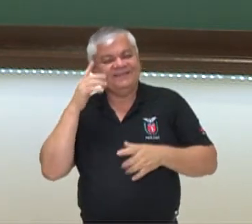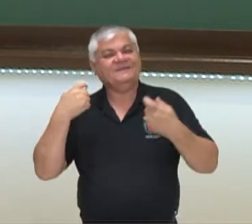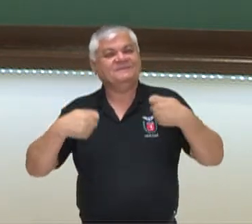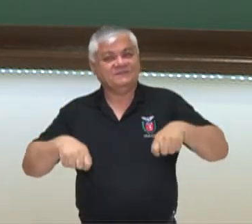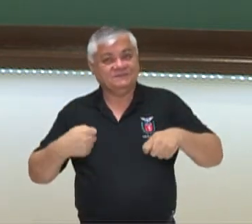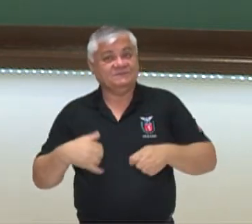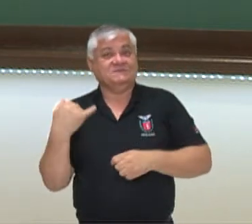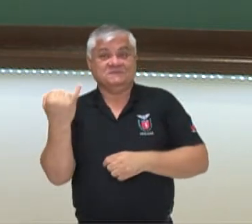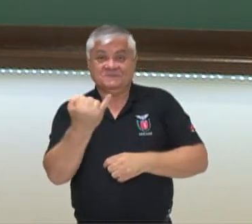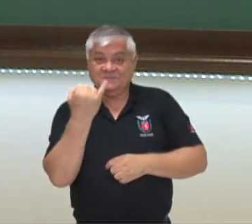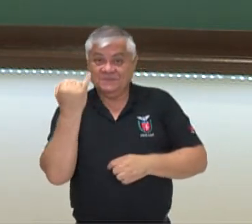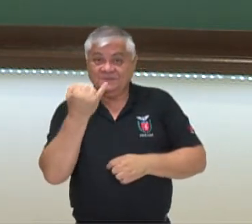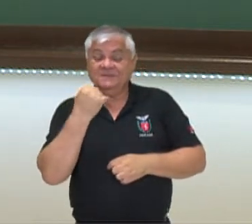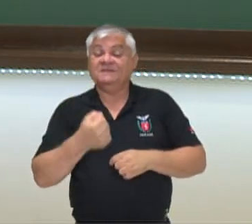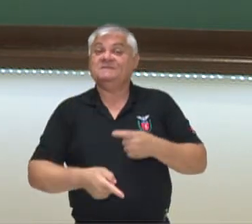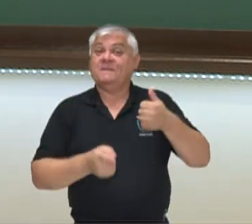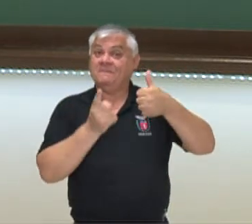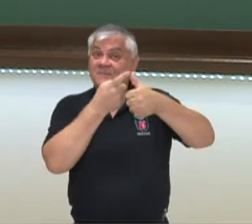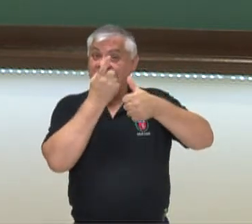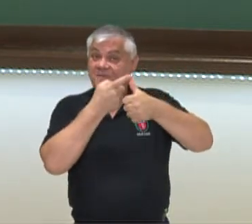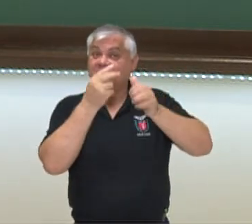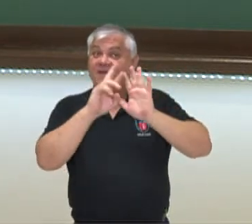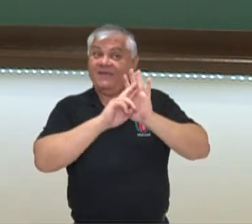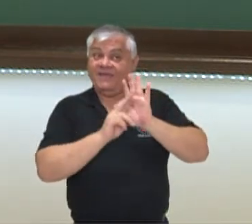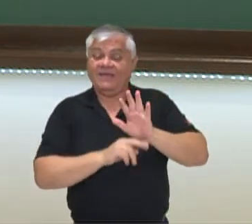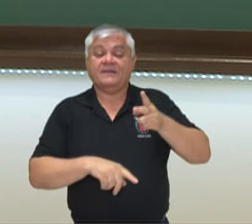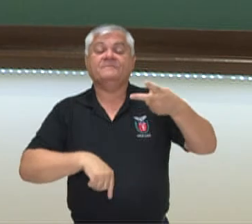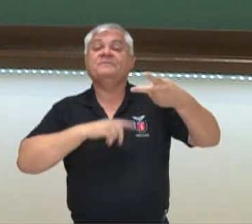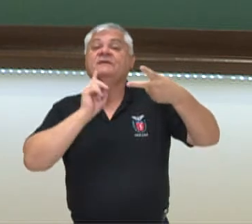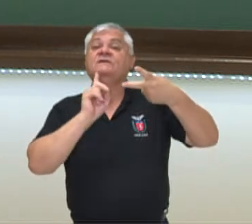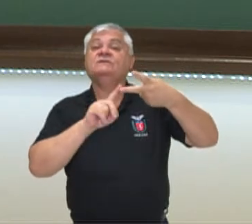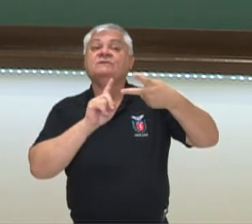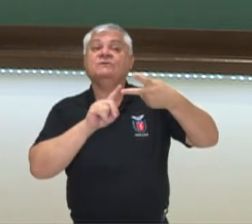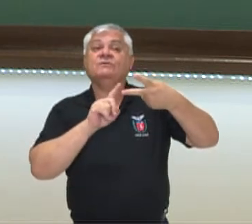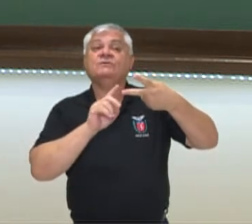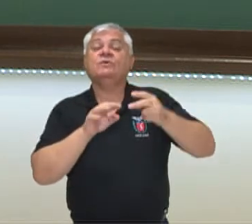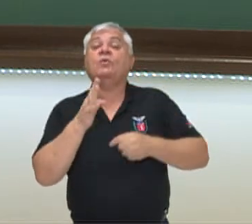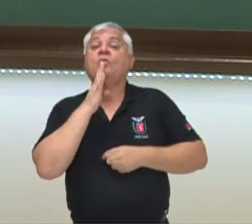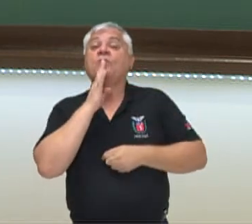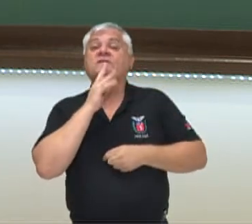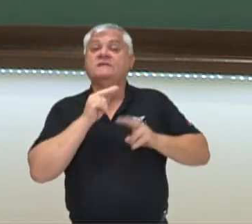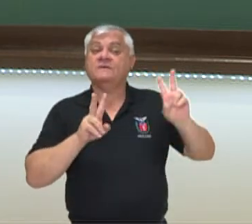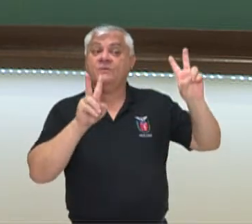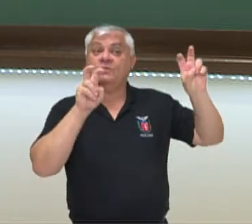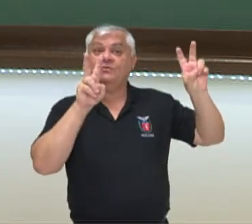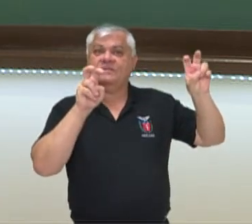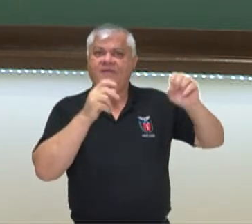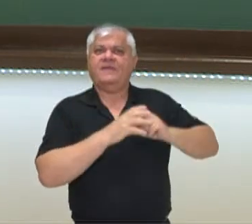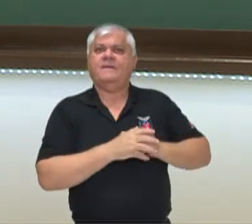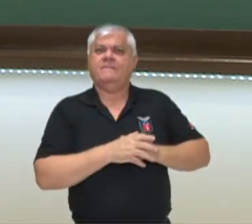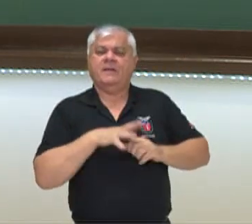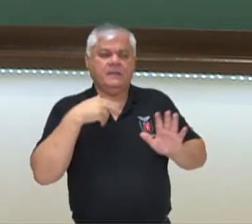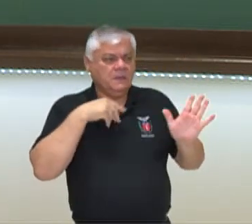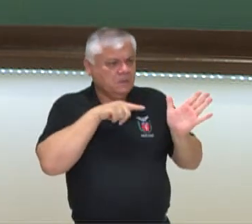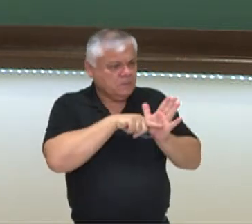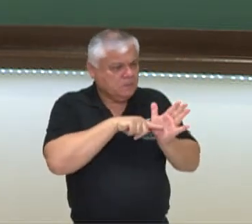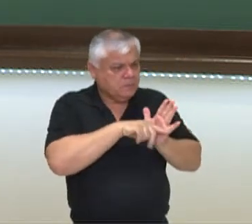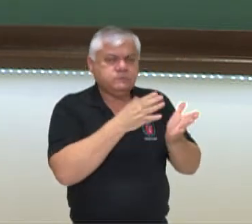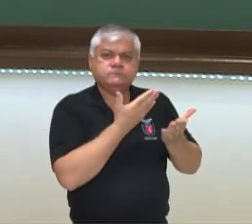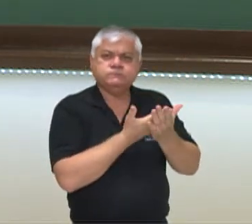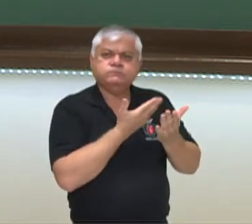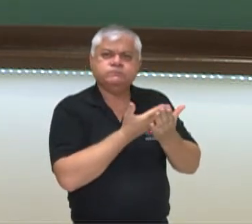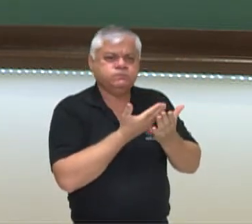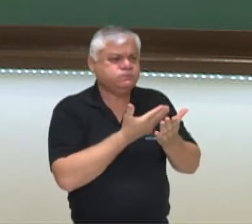isso é importante. Primeira regra ali da oratória. Conheça o assunto a ser tratado, você precisa estudar